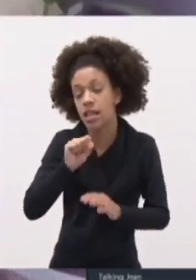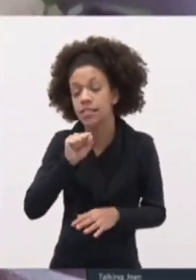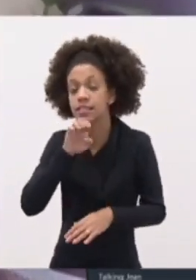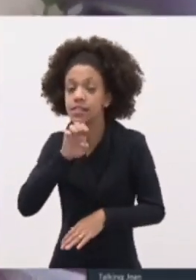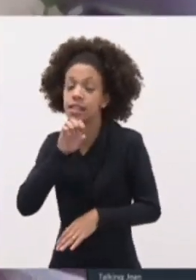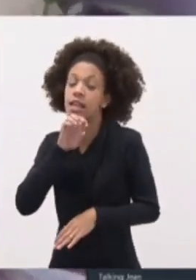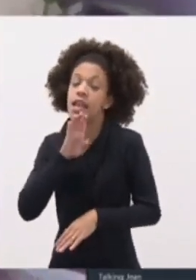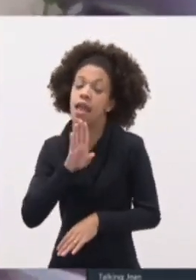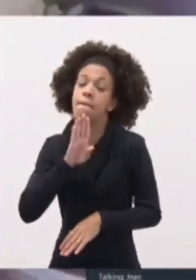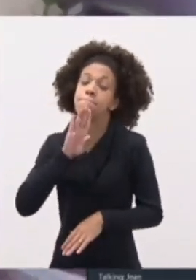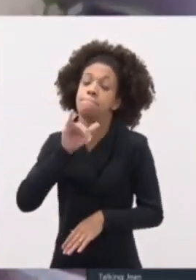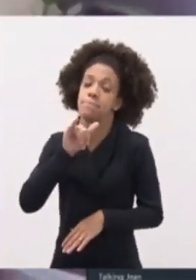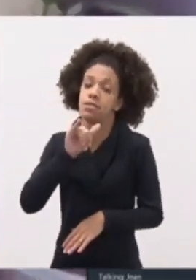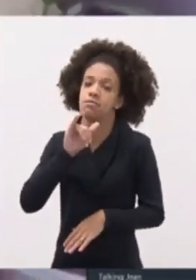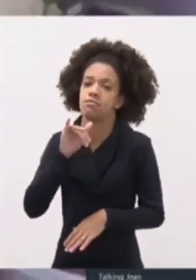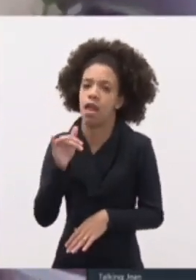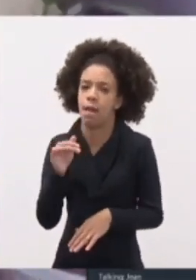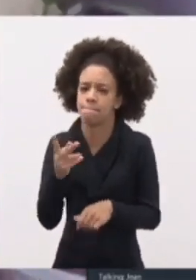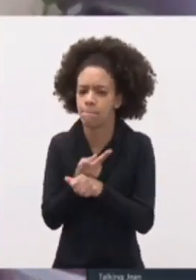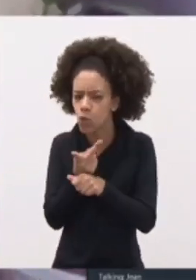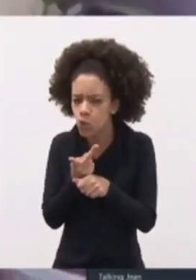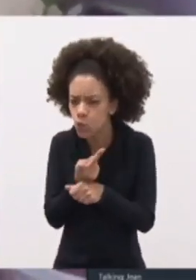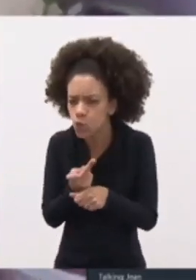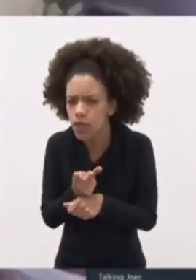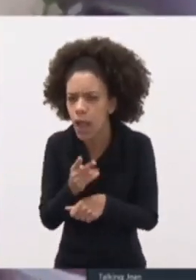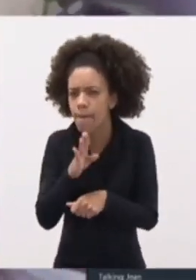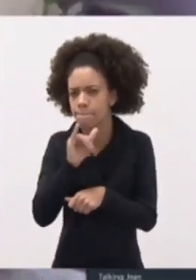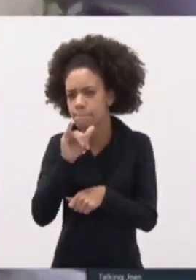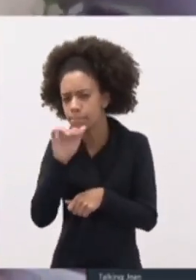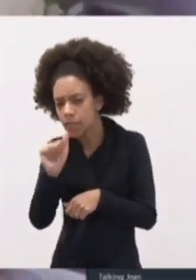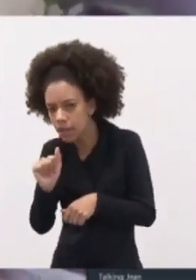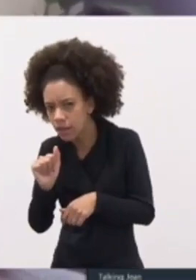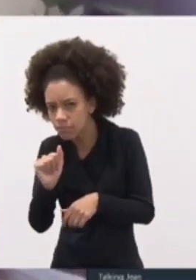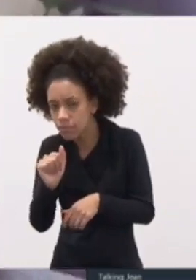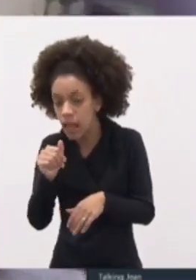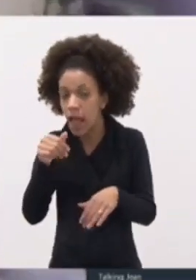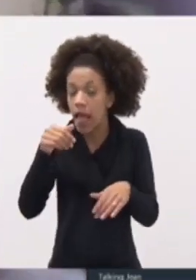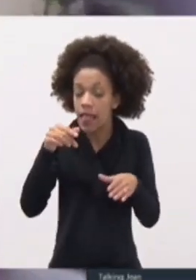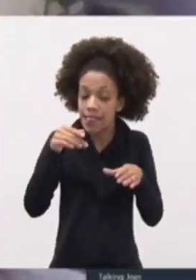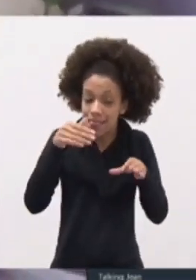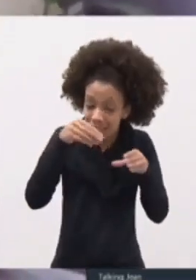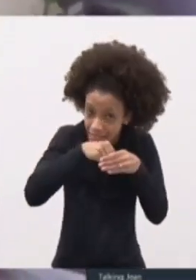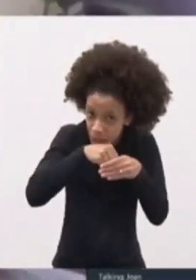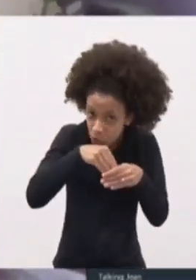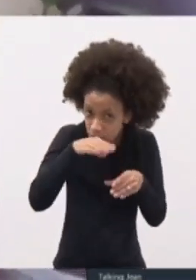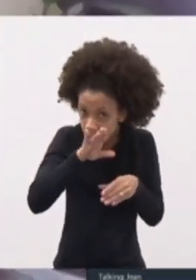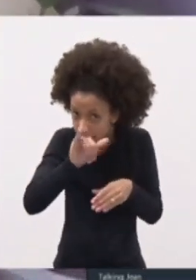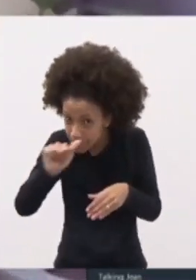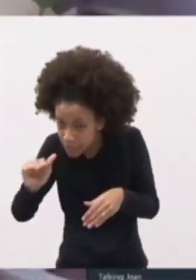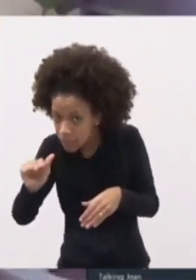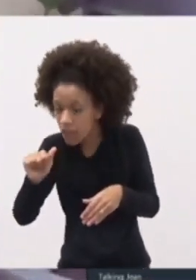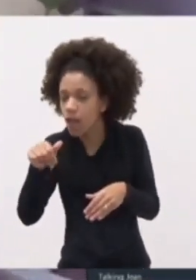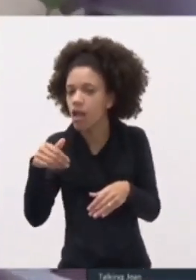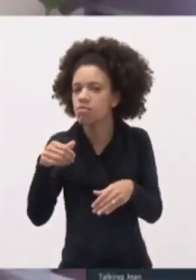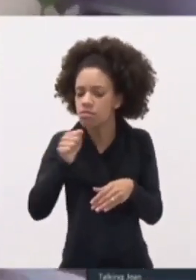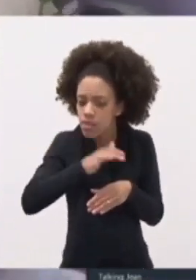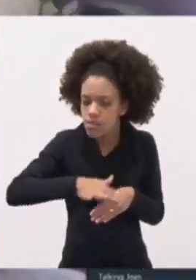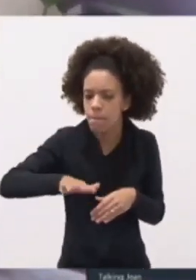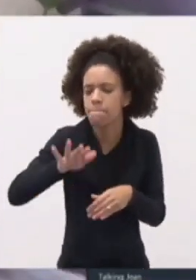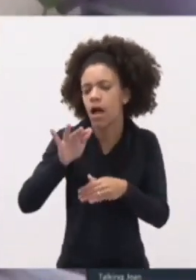cieb.net.br, procurem a Bia Academia. Dentro dessa Bia, desse espaço